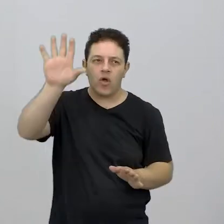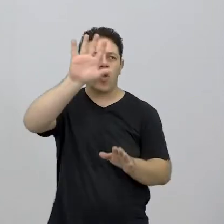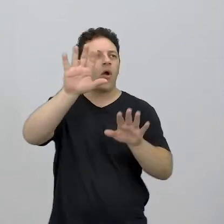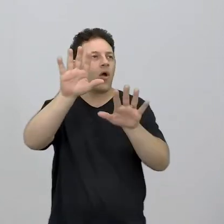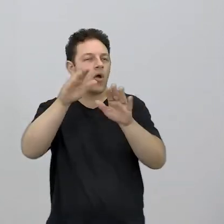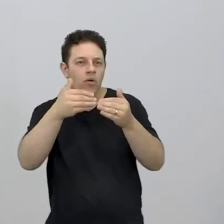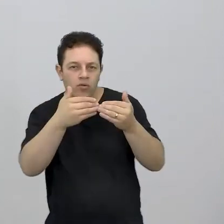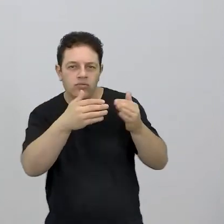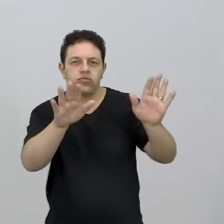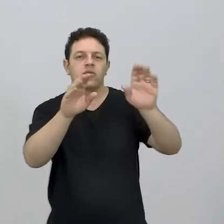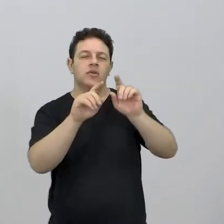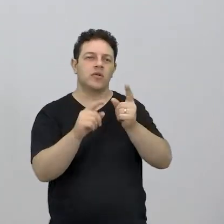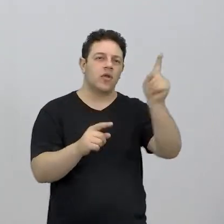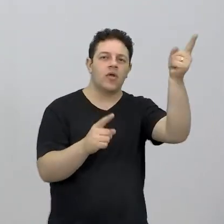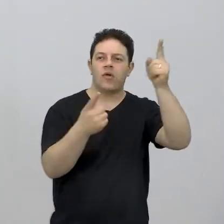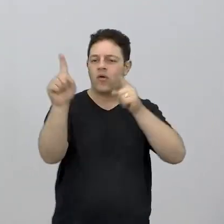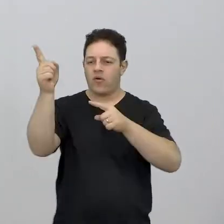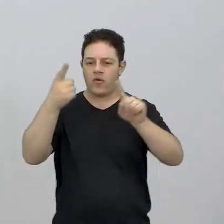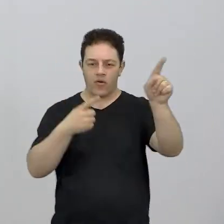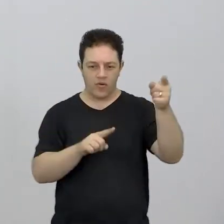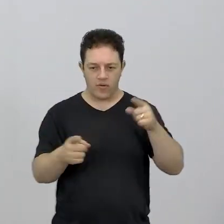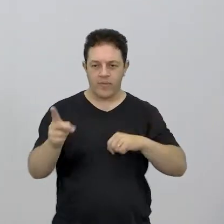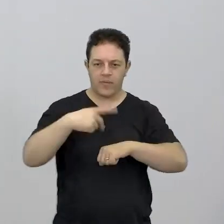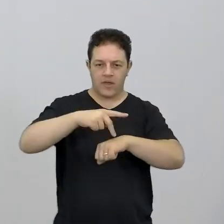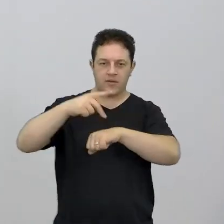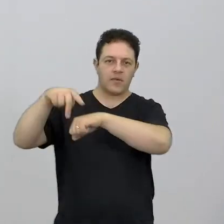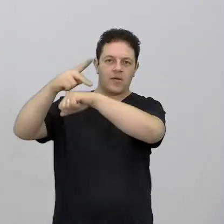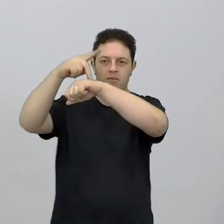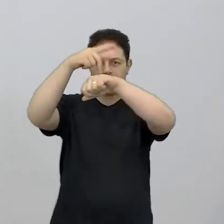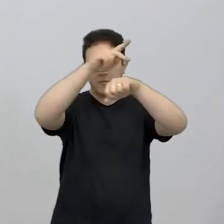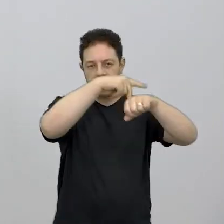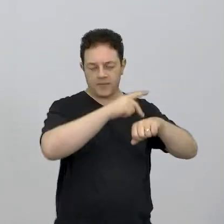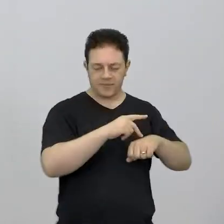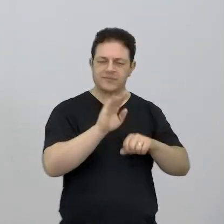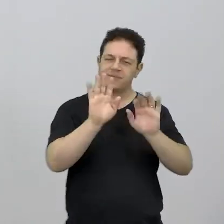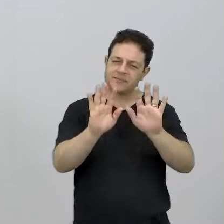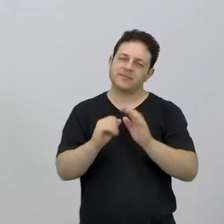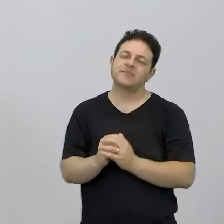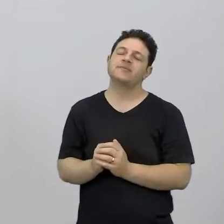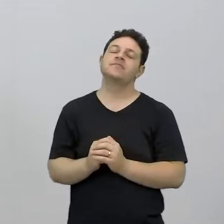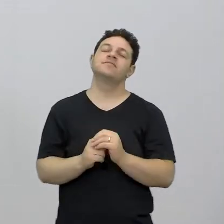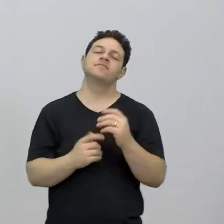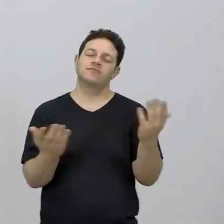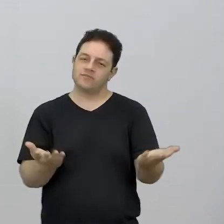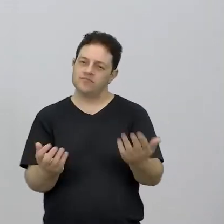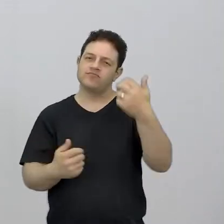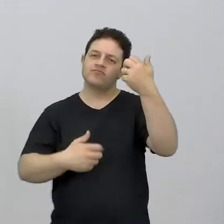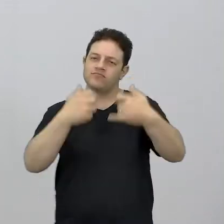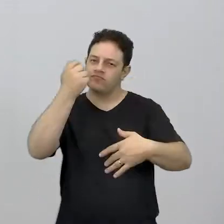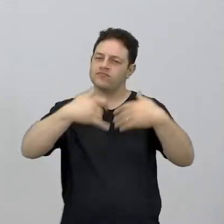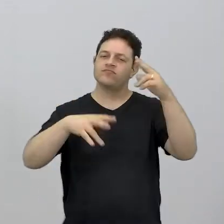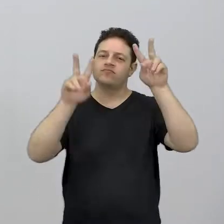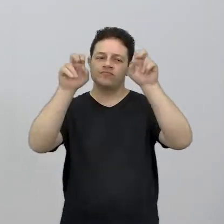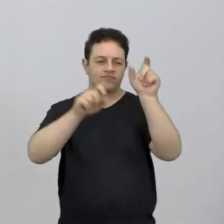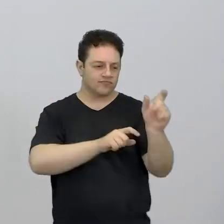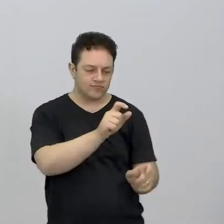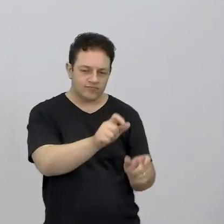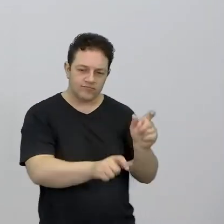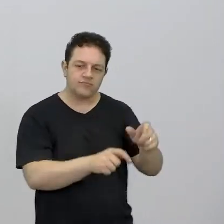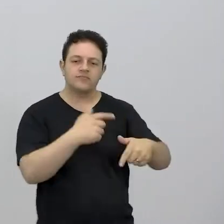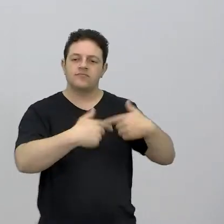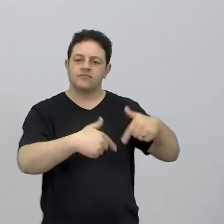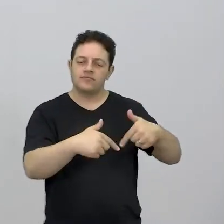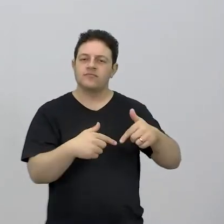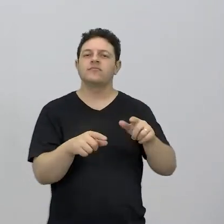outra coisa importante que eu devo falar para vocês é que tudo isso que a gente está falando sobre trabalho, sobre trabalhadores e sobre relações